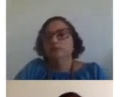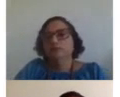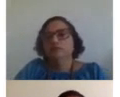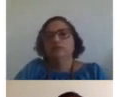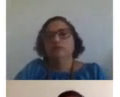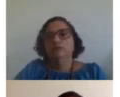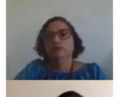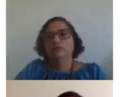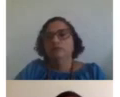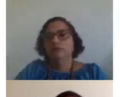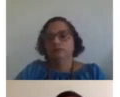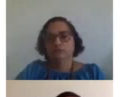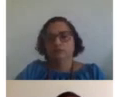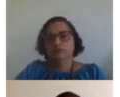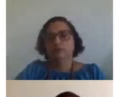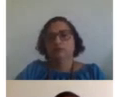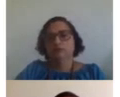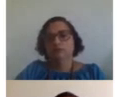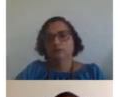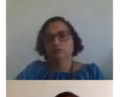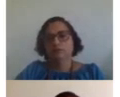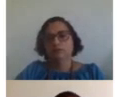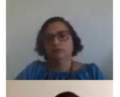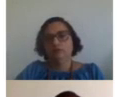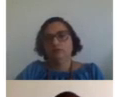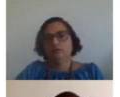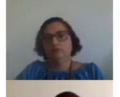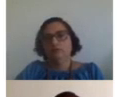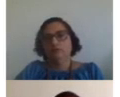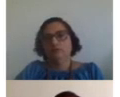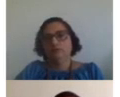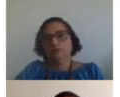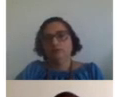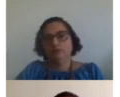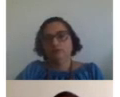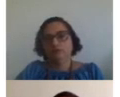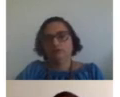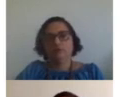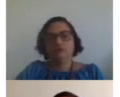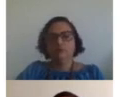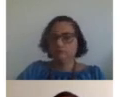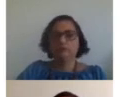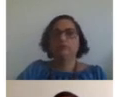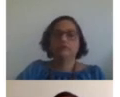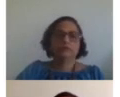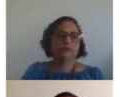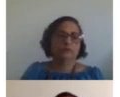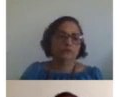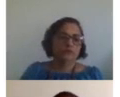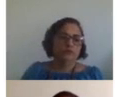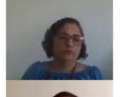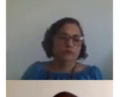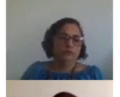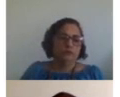Sob essa perspectiva temática discursiva, representacional e identitária, o grupo ele tem desenvolvido um trabalho muito voltado para a questão